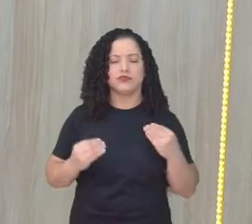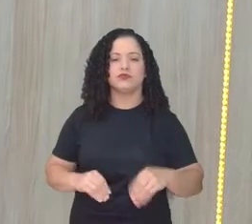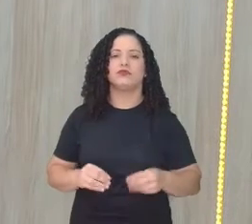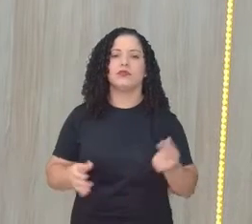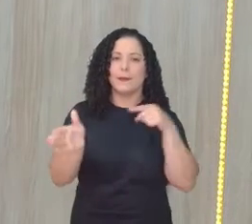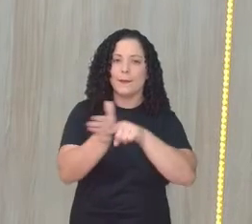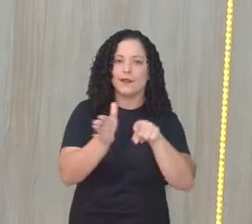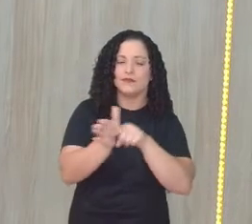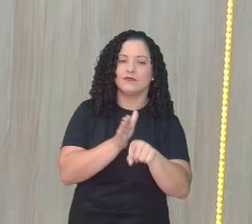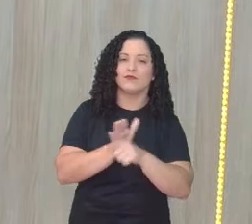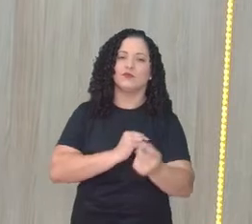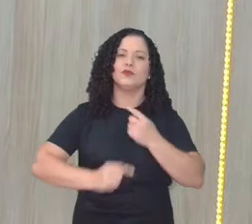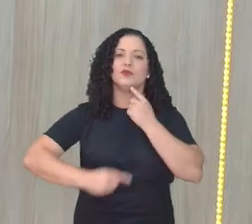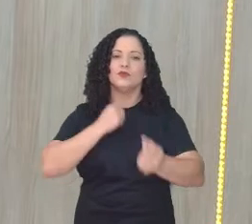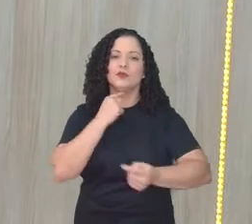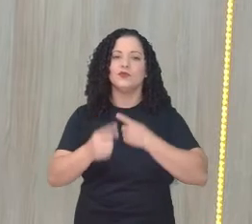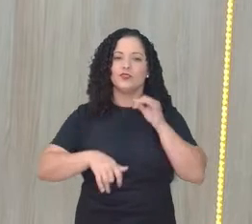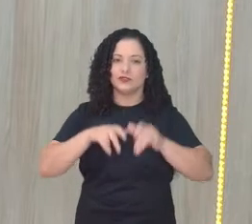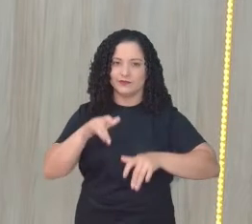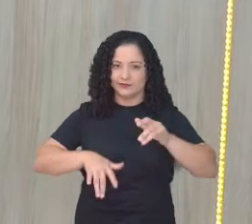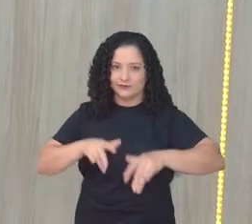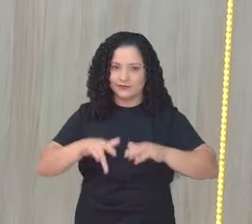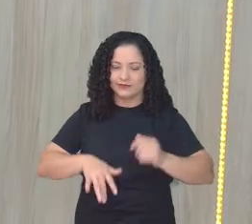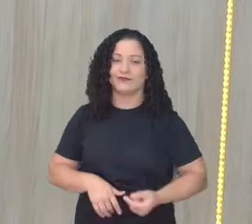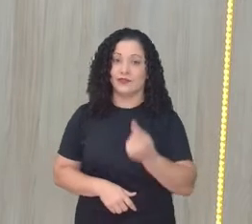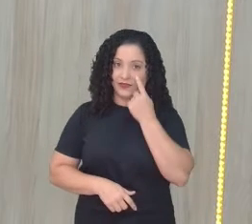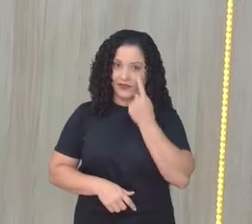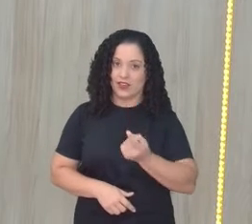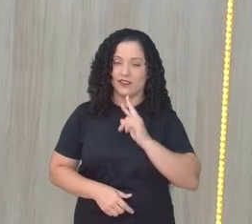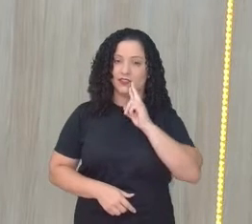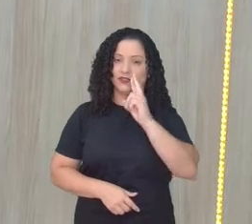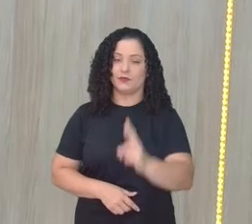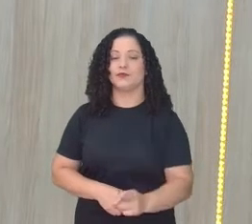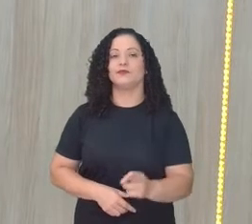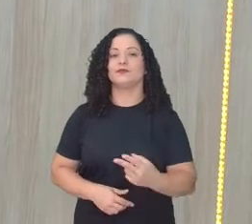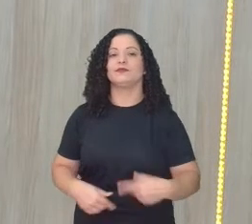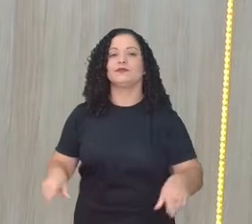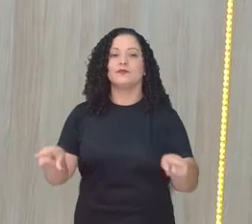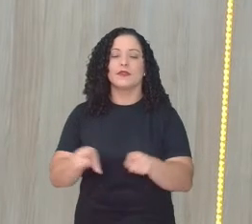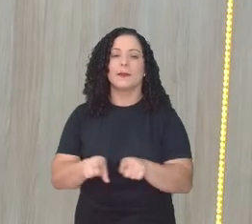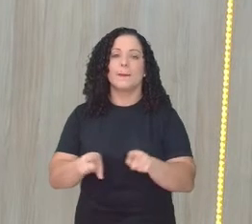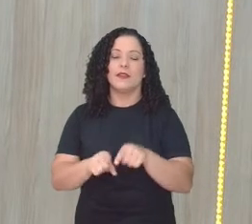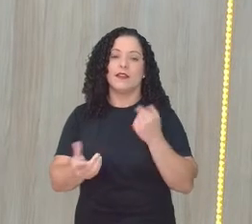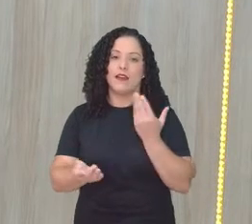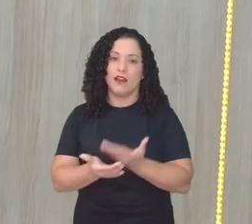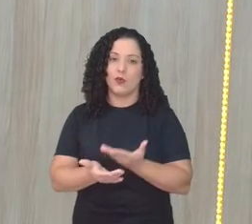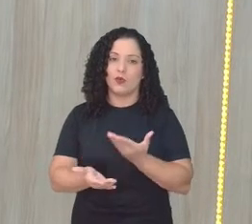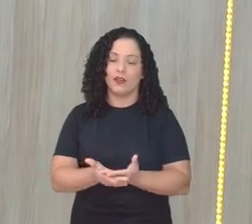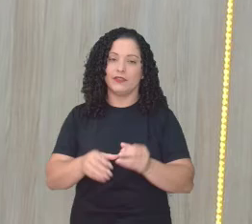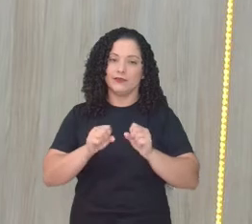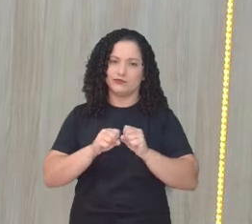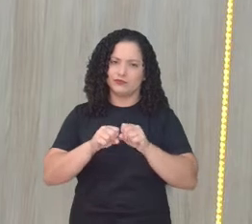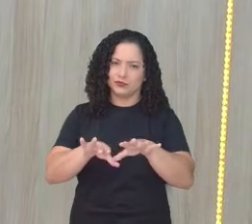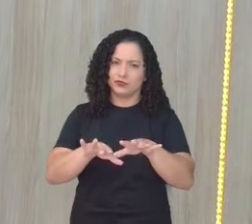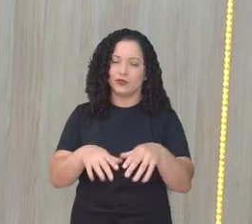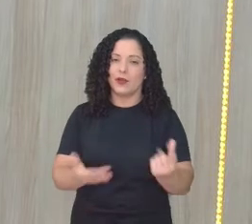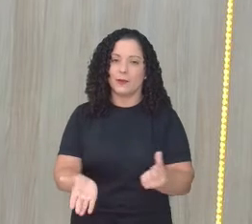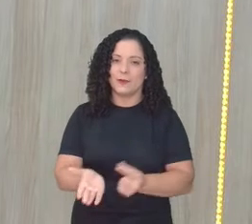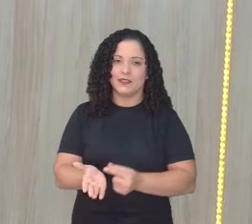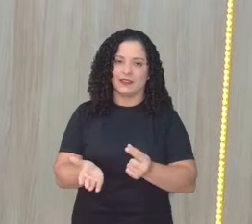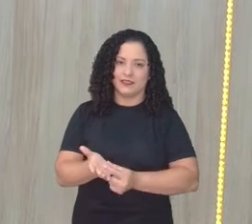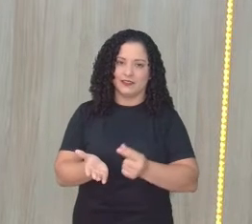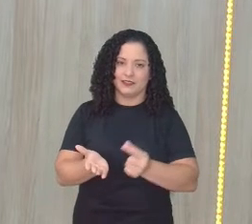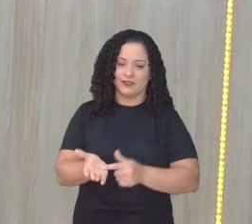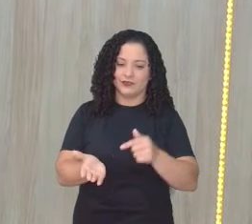for vendo os comentários de vocês, a gente vai respondendo. E ela também vai para o aplicativo